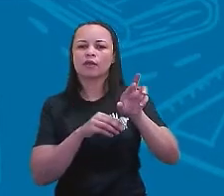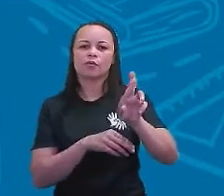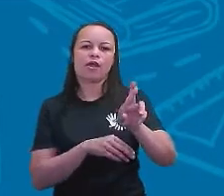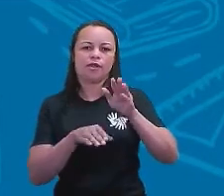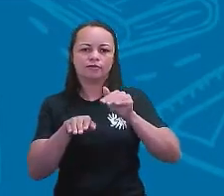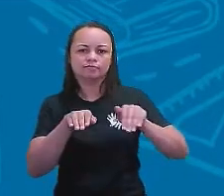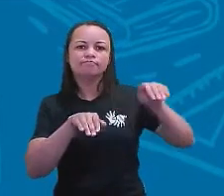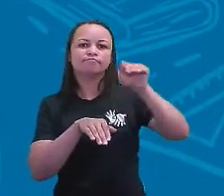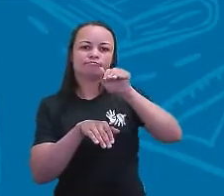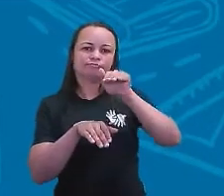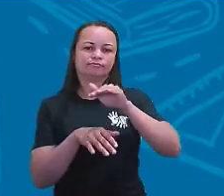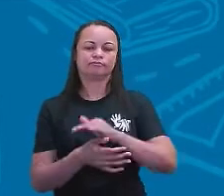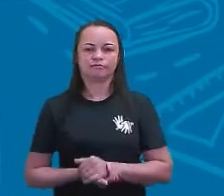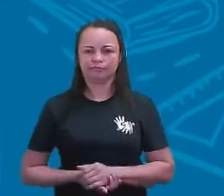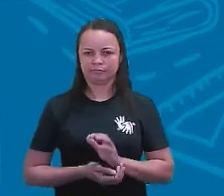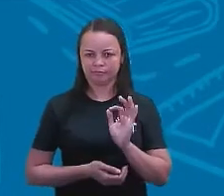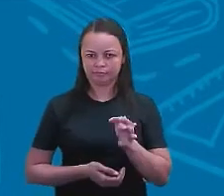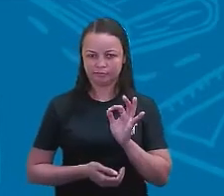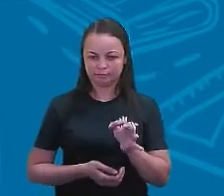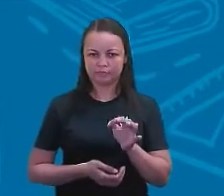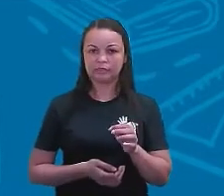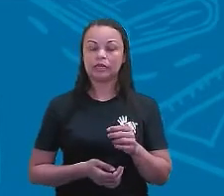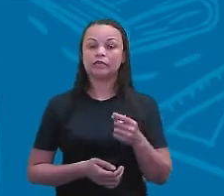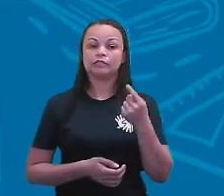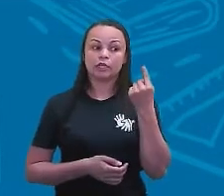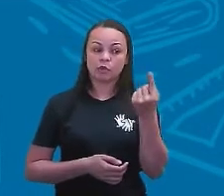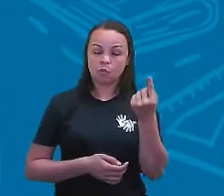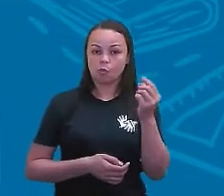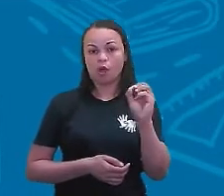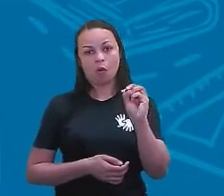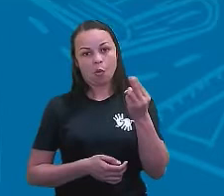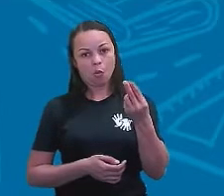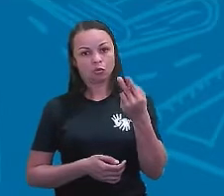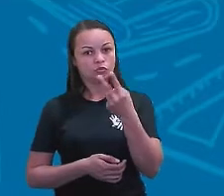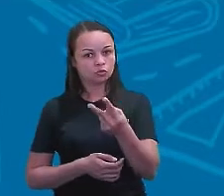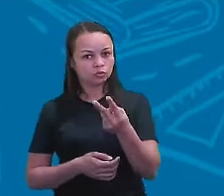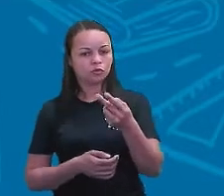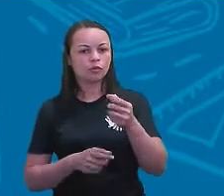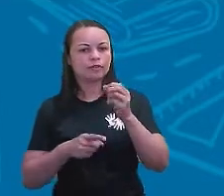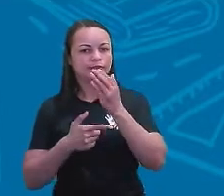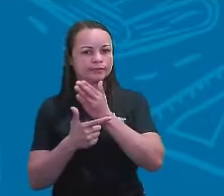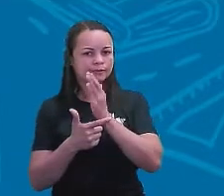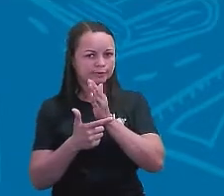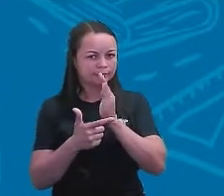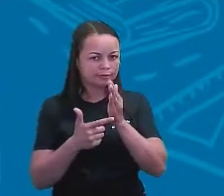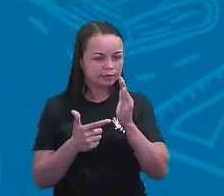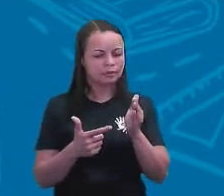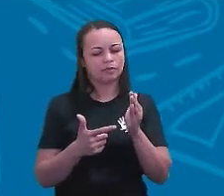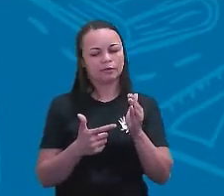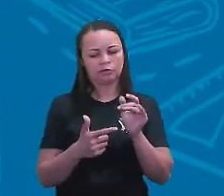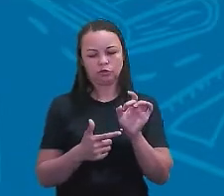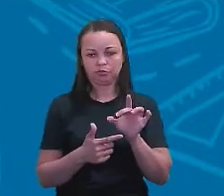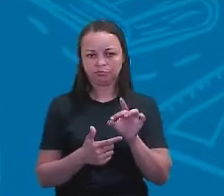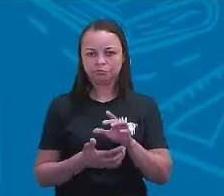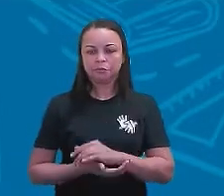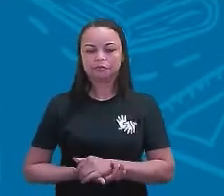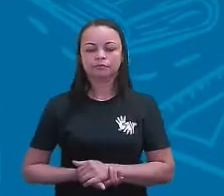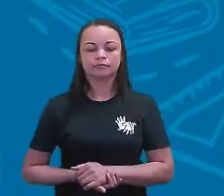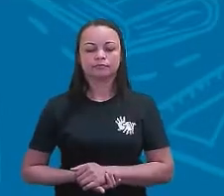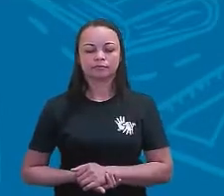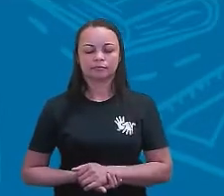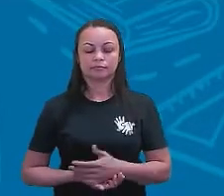R. Certinho? De uma ou duas sílabas, nas palavras que tiverem uma ou duas sílabas.